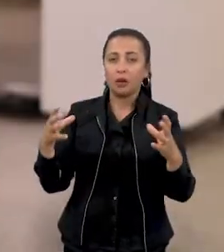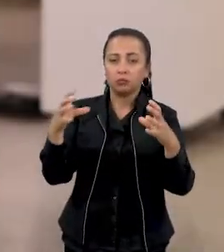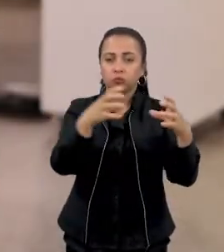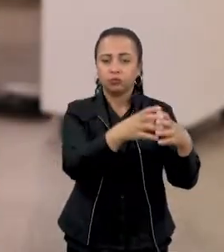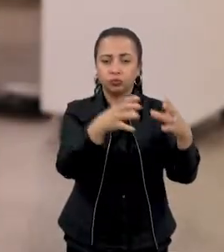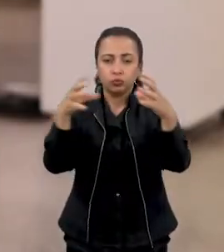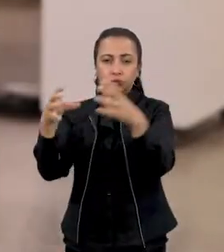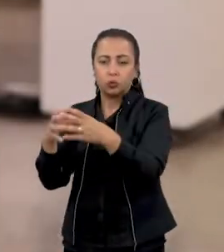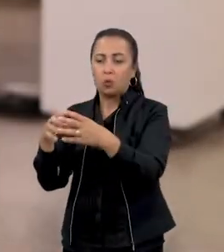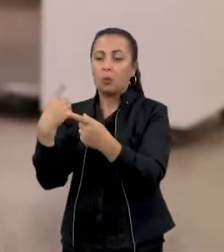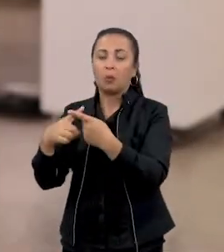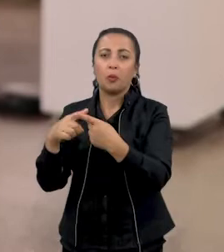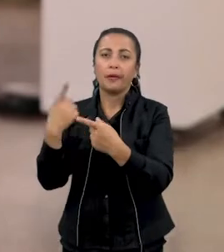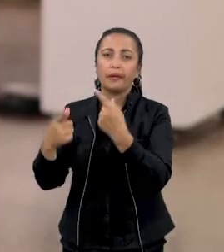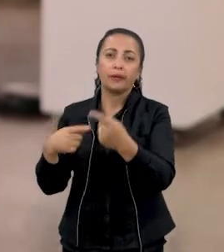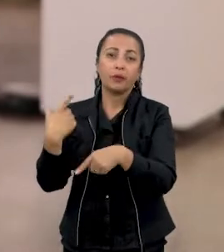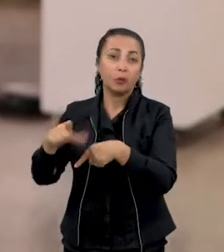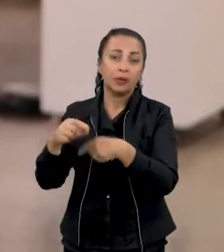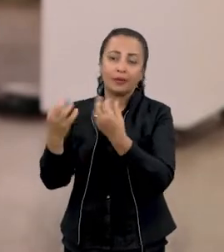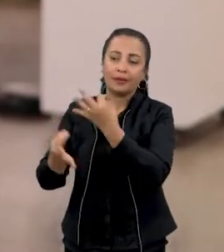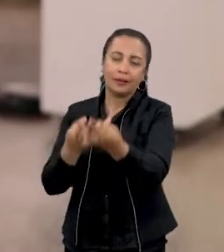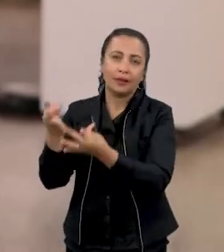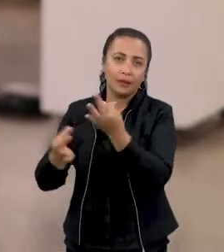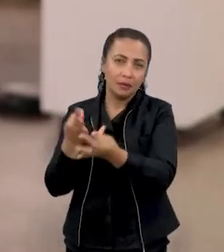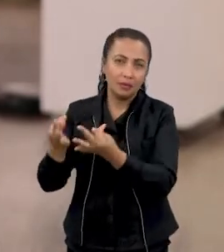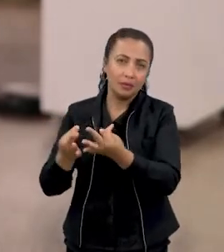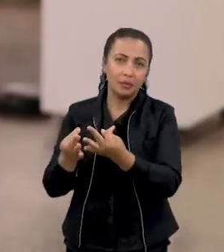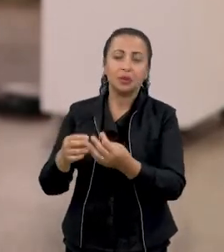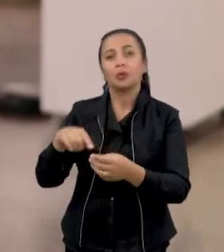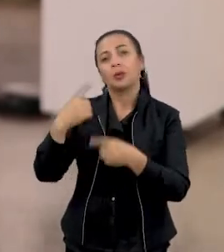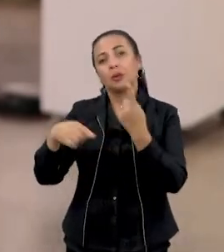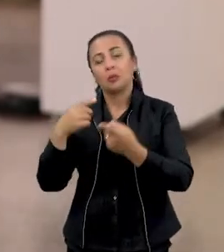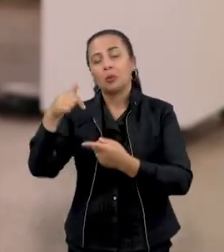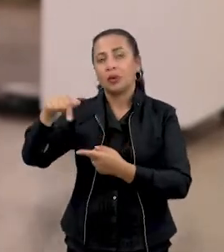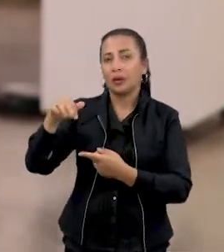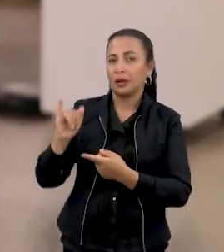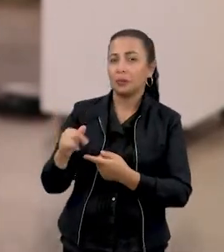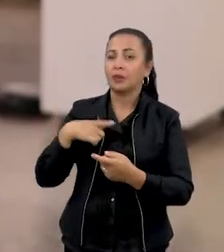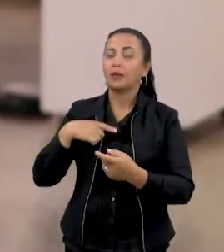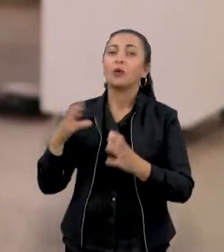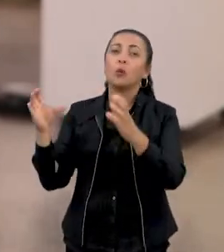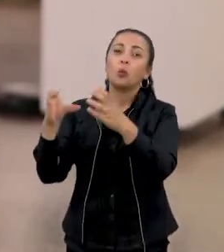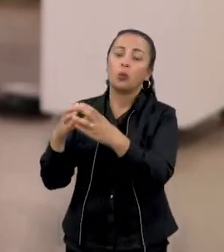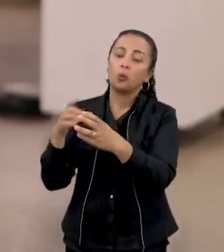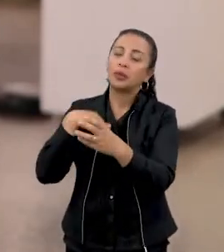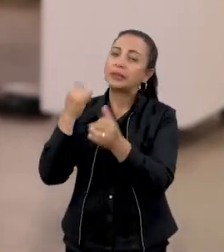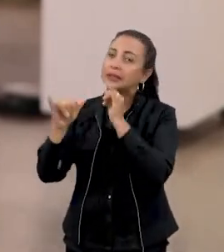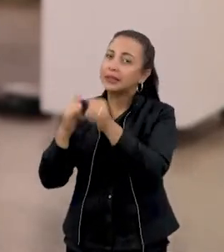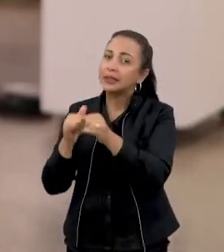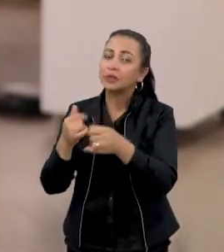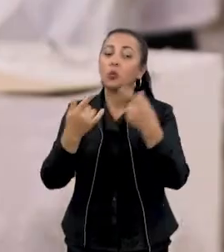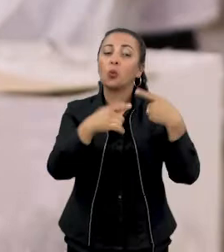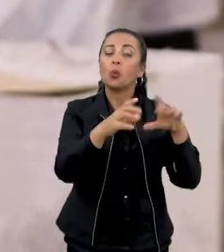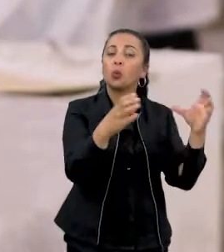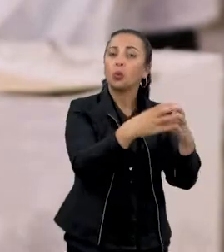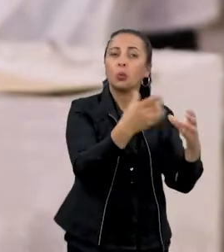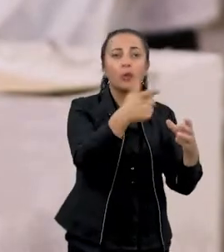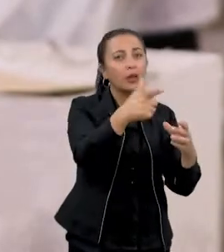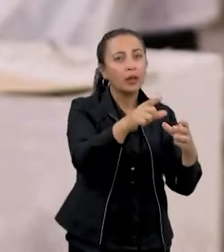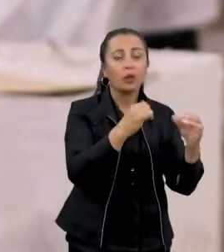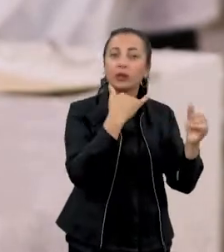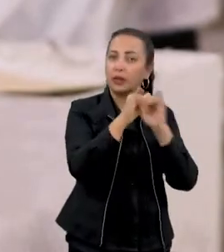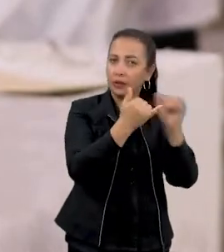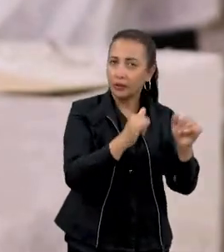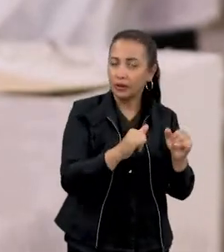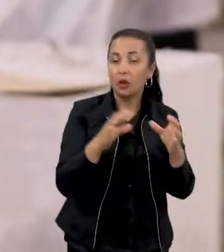grupos. Como não existe tratamento para essa condição, a perda de paladar após químio, então nós tivemos um grupo com e um grupo sem laser. E o grupo com